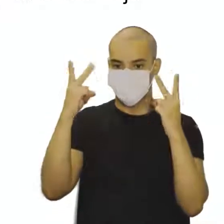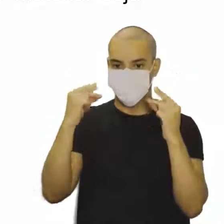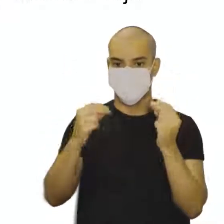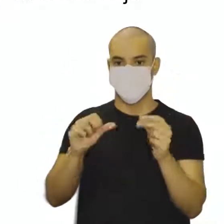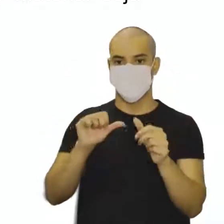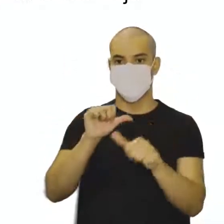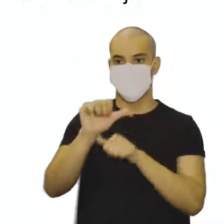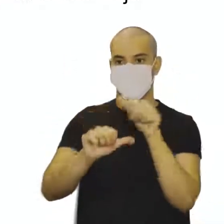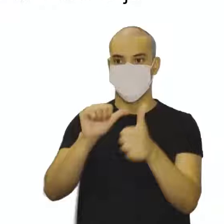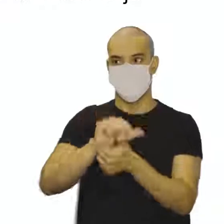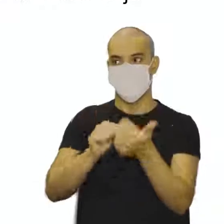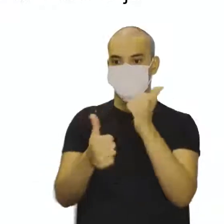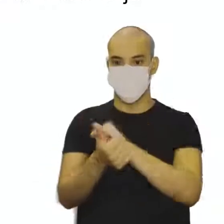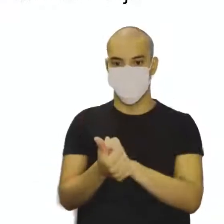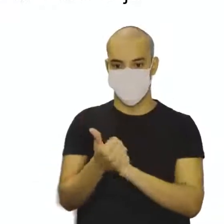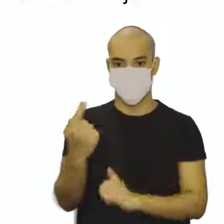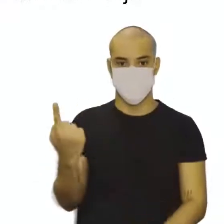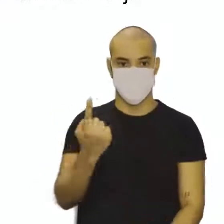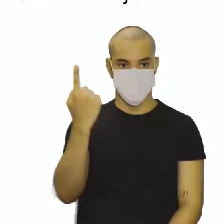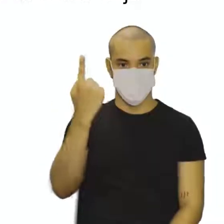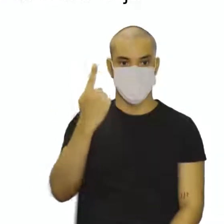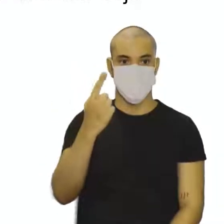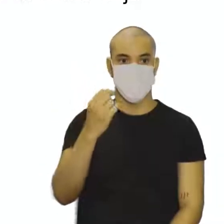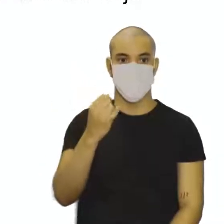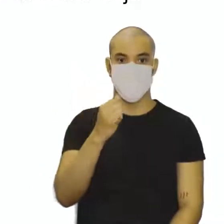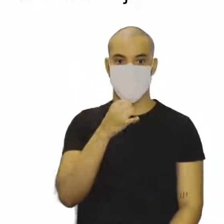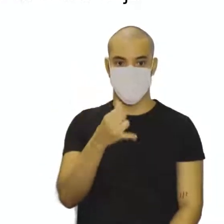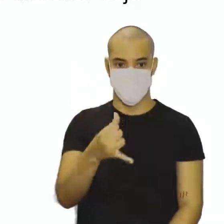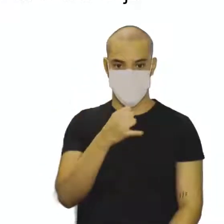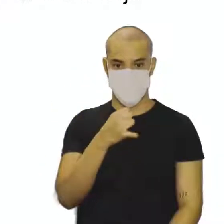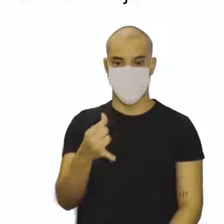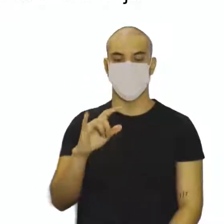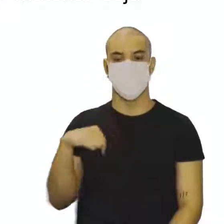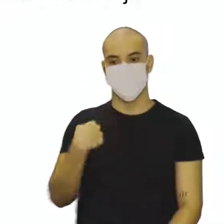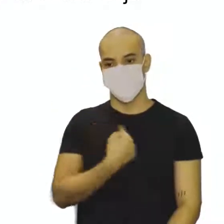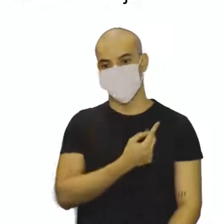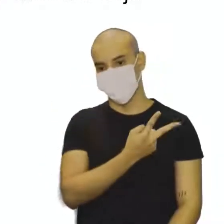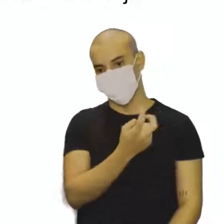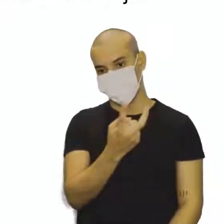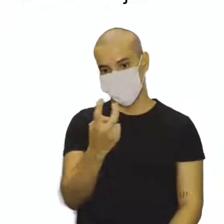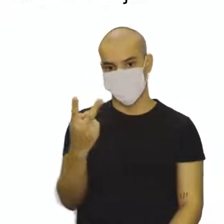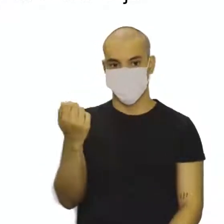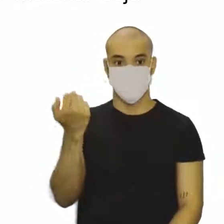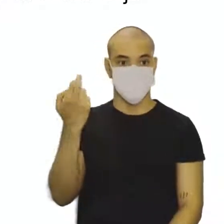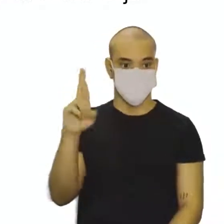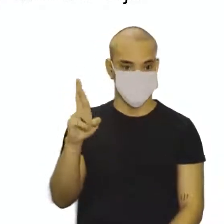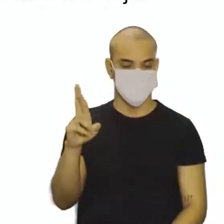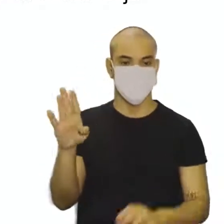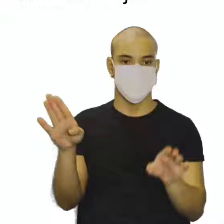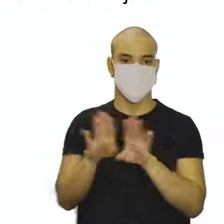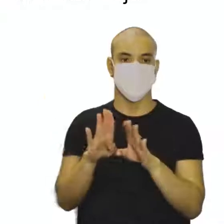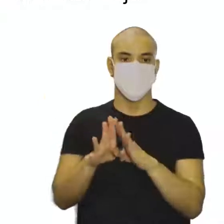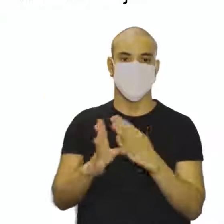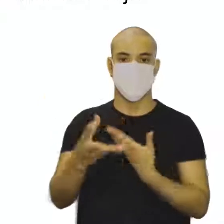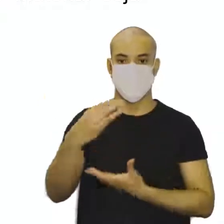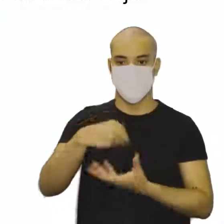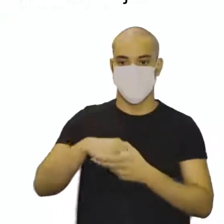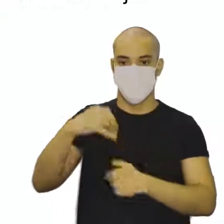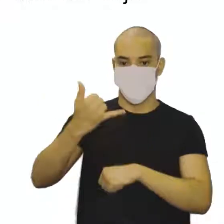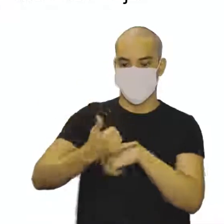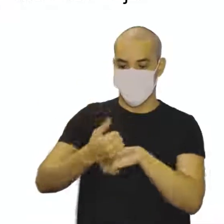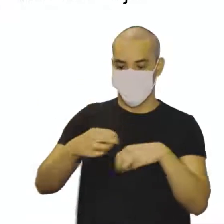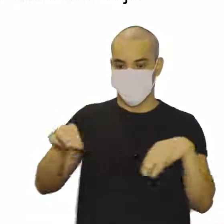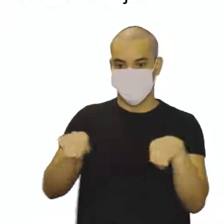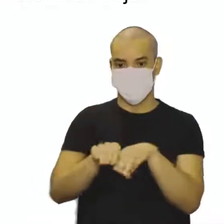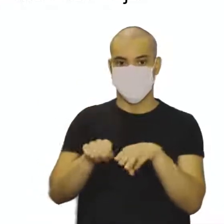aí de alta tensão. Olha só, nós já vimos núcleos de ar, nós já vimos aí núcleo de ferro